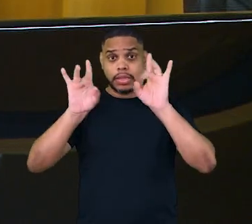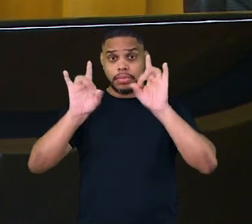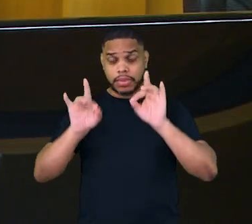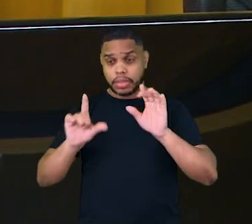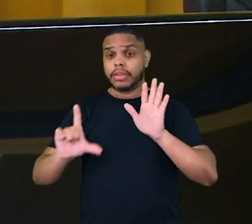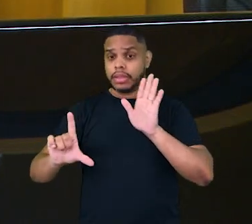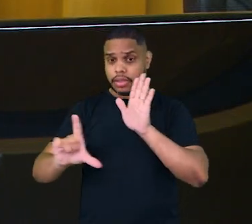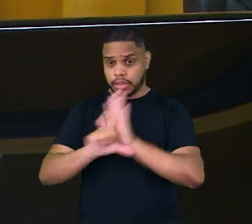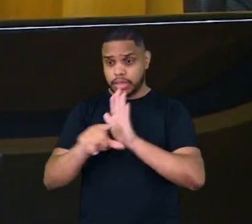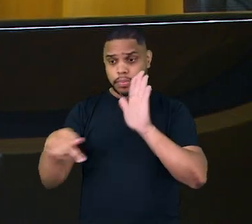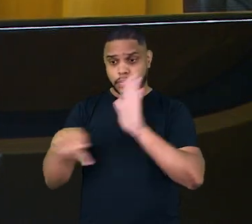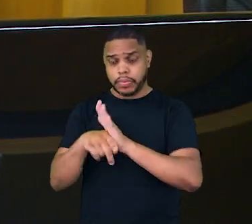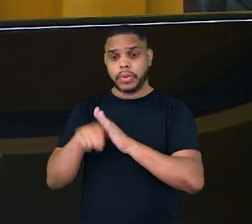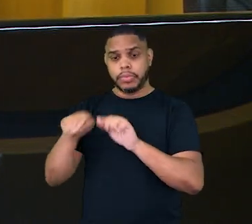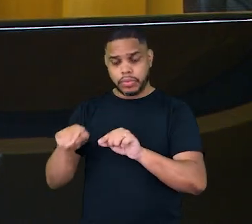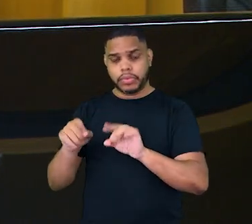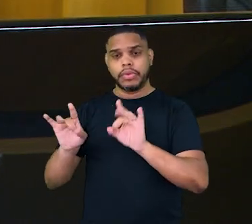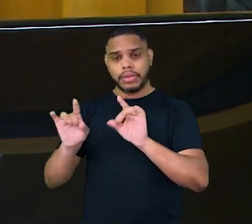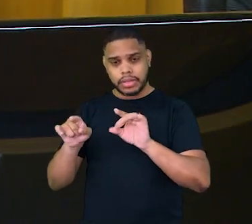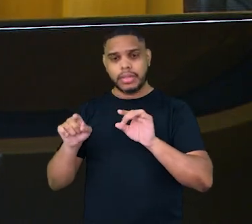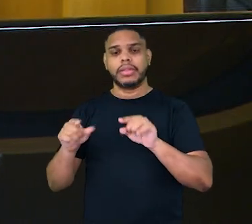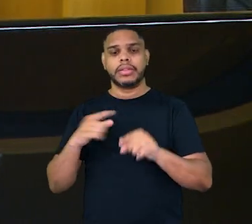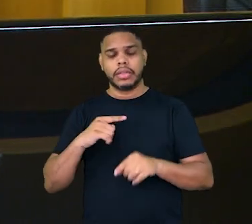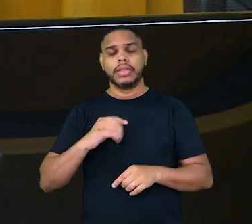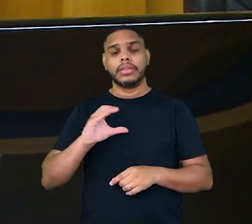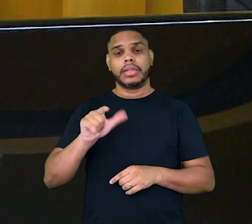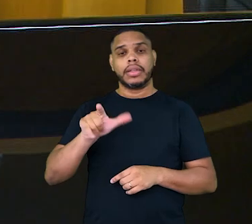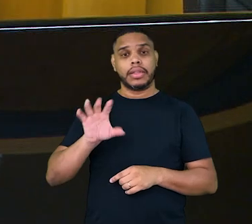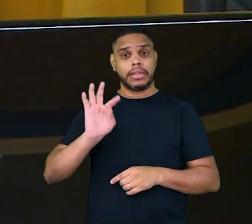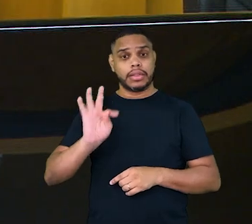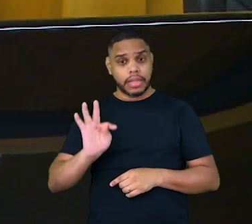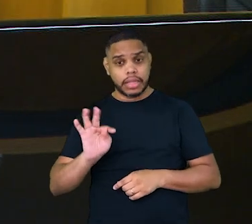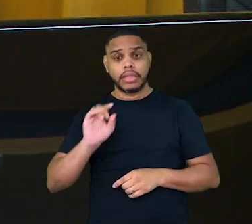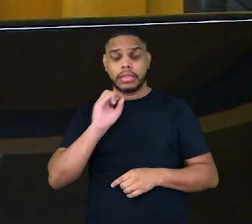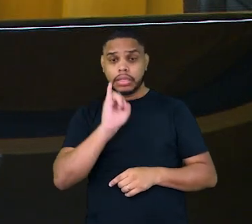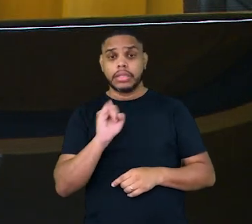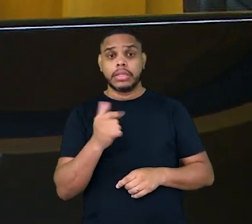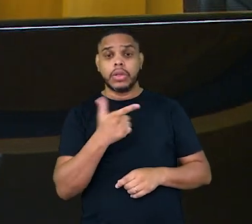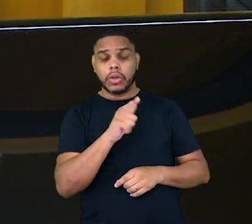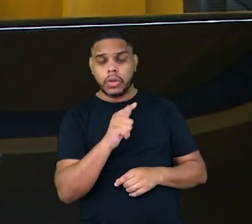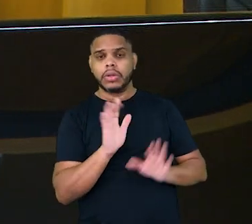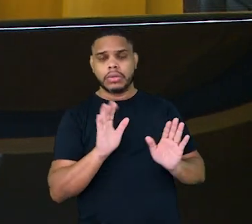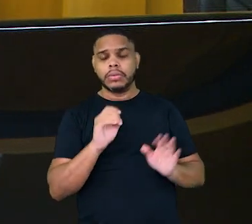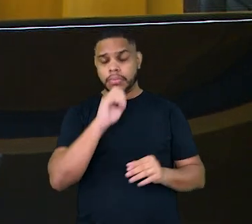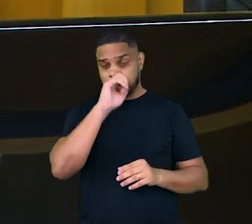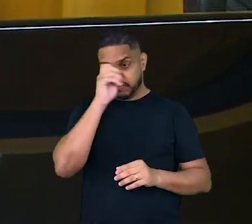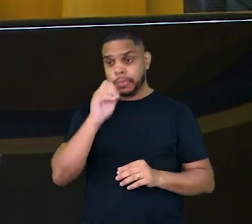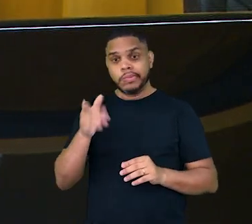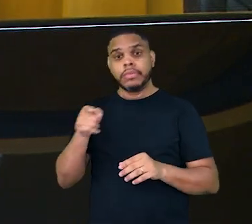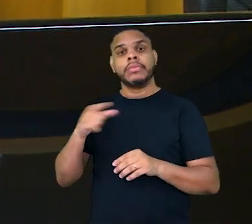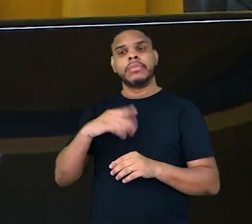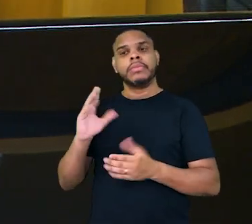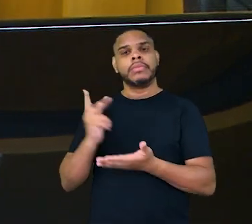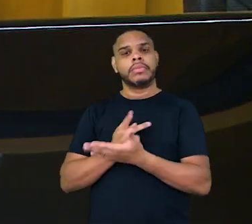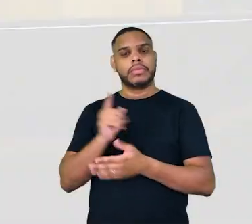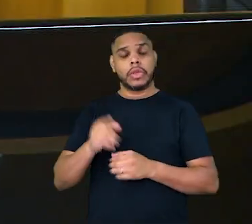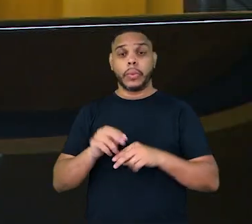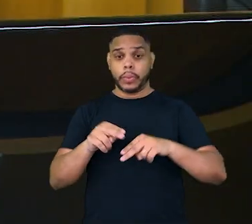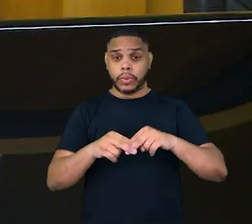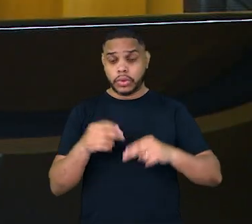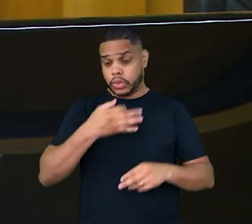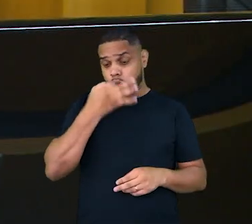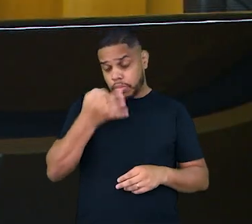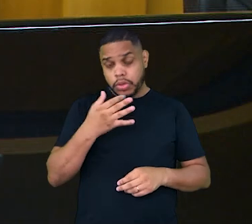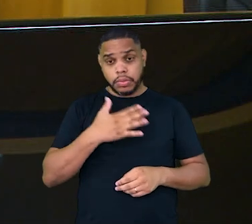especial, regido por legislação específica. A aplicação da CLT se dá somente em casos omissos, o que não acontece na situação. Por